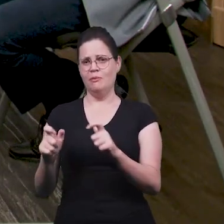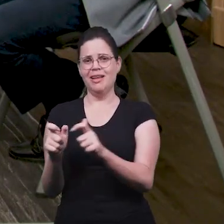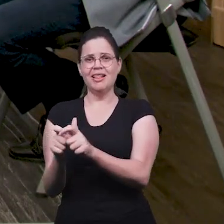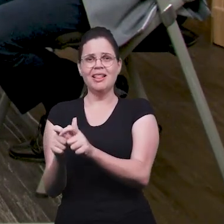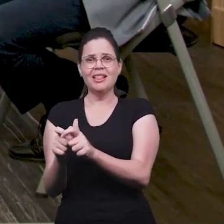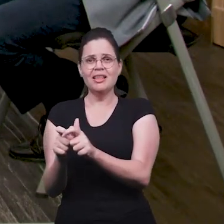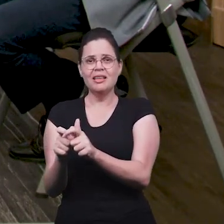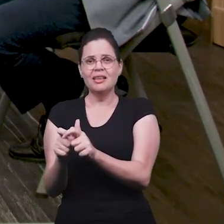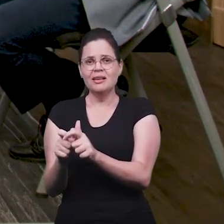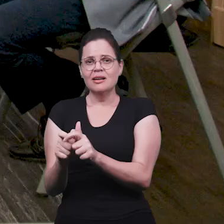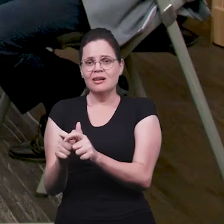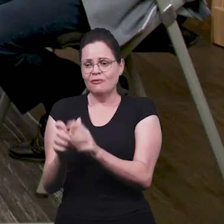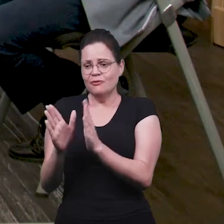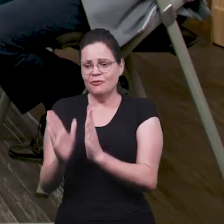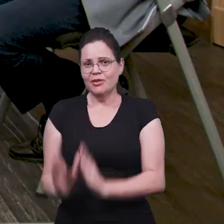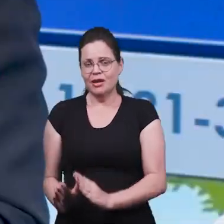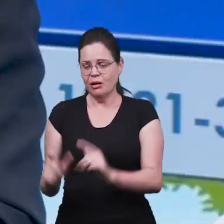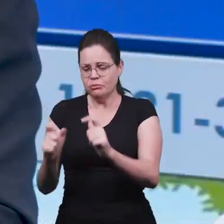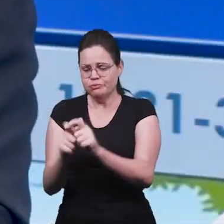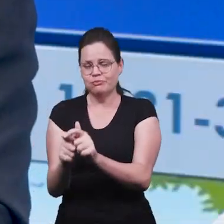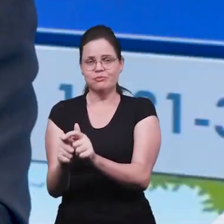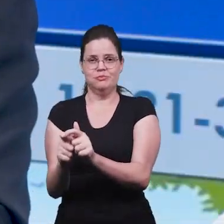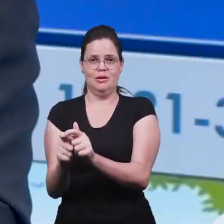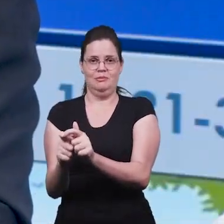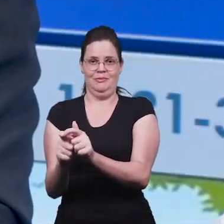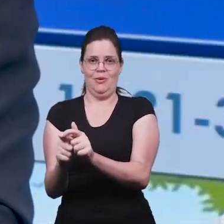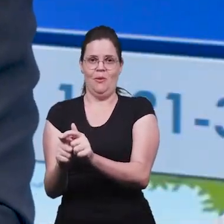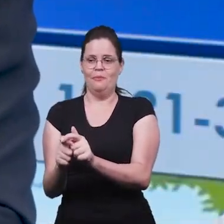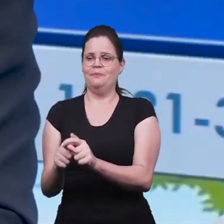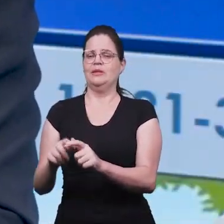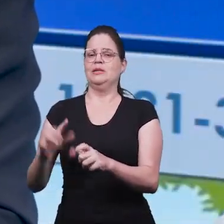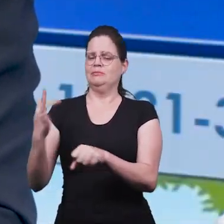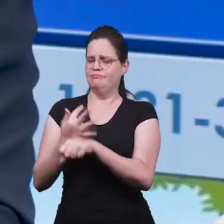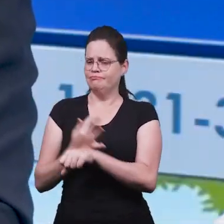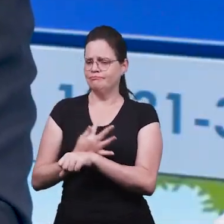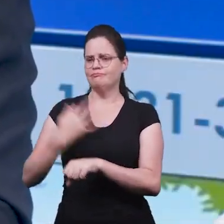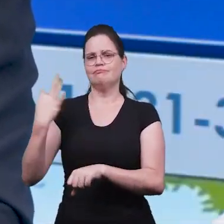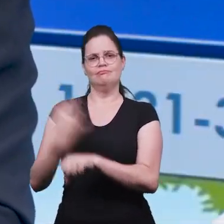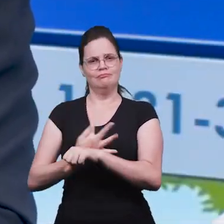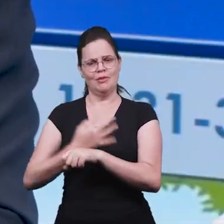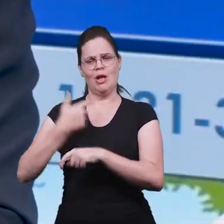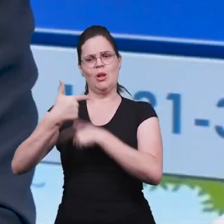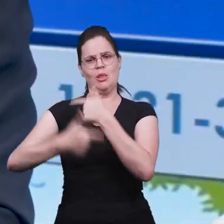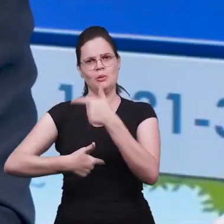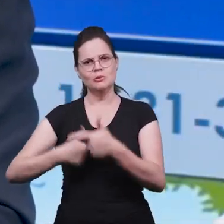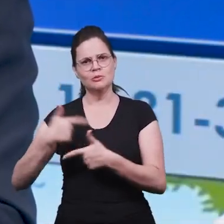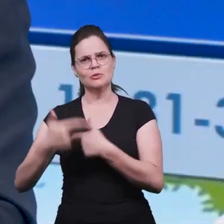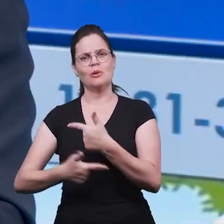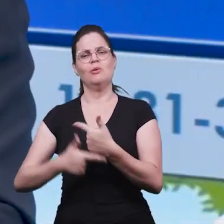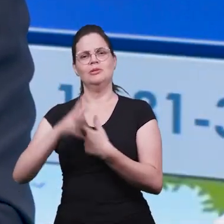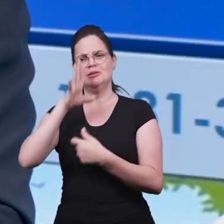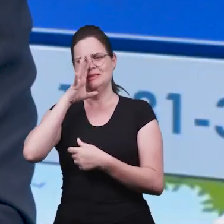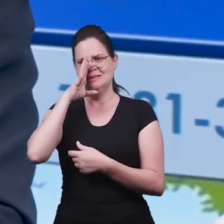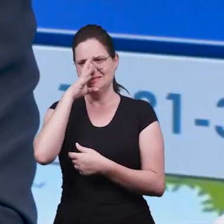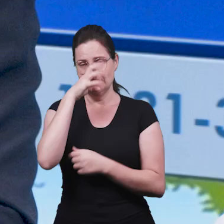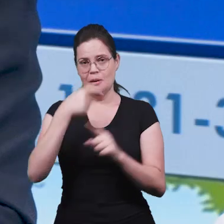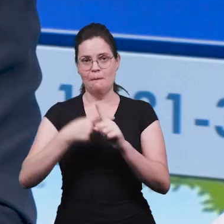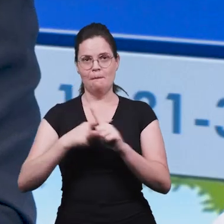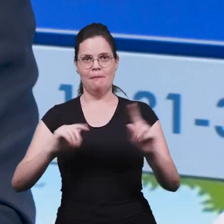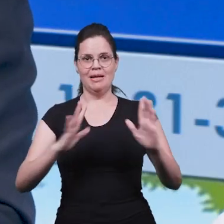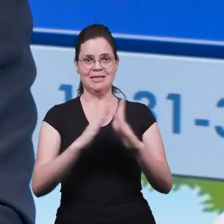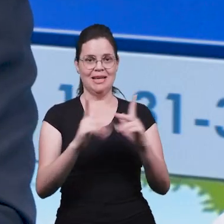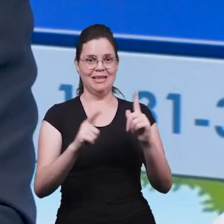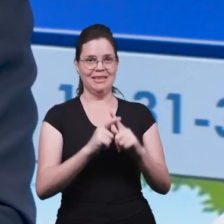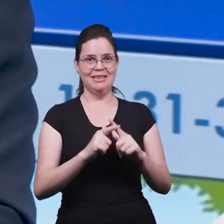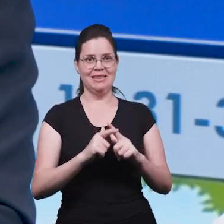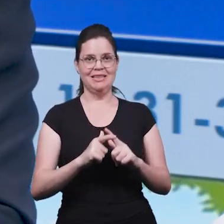ali em Apocalipse. É um restante fiel que lutou, que buscou, mas a igreja